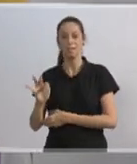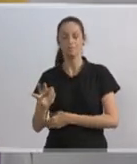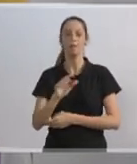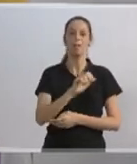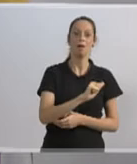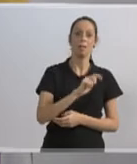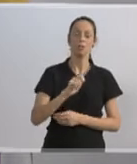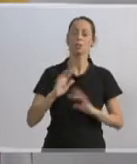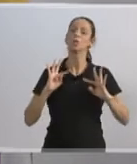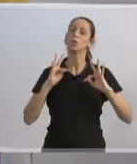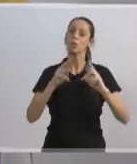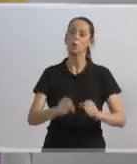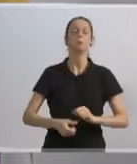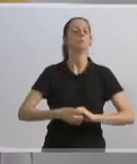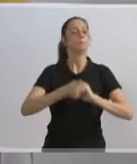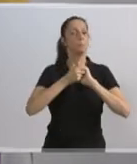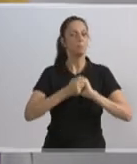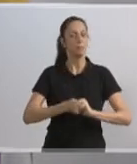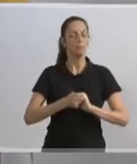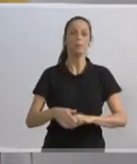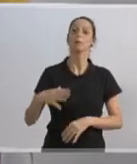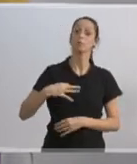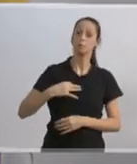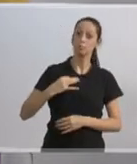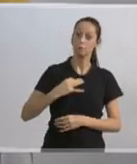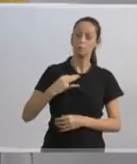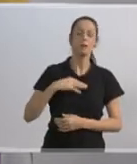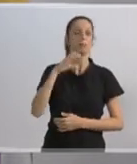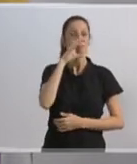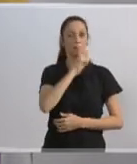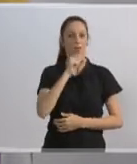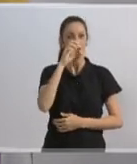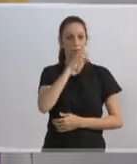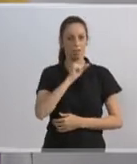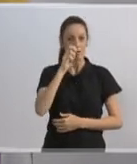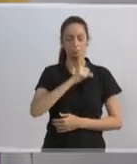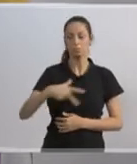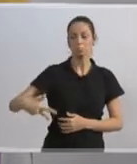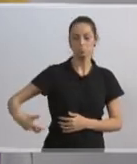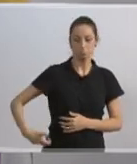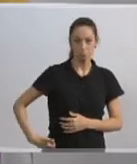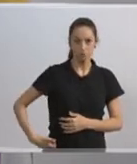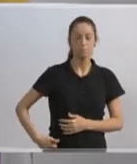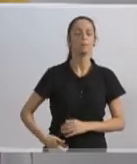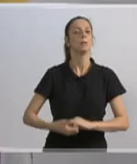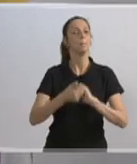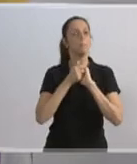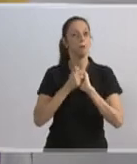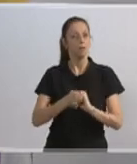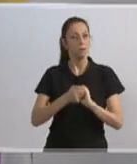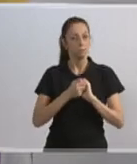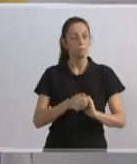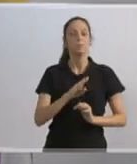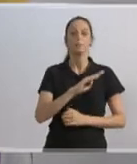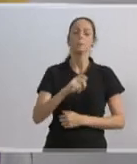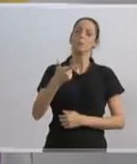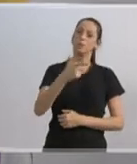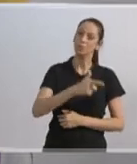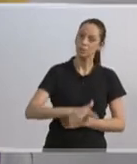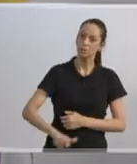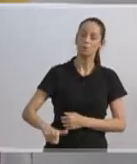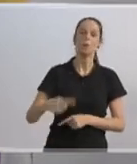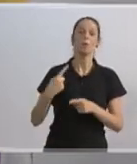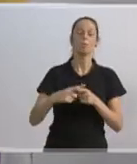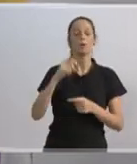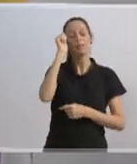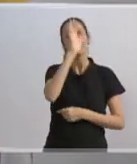a todos que voluntariamente às vezes no sábado se colocar à disposição e parabéns blumenau mais uma vez a nível